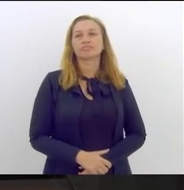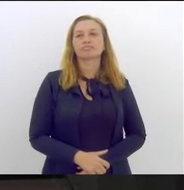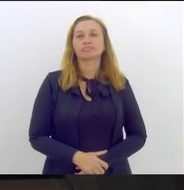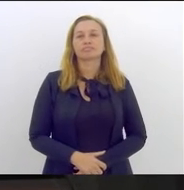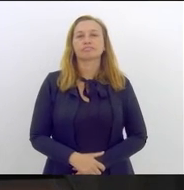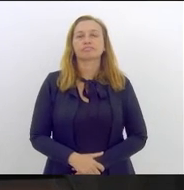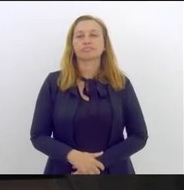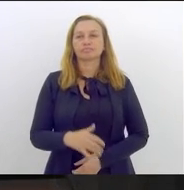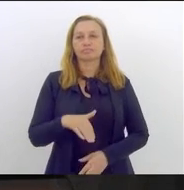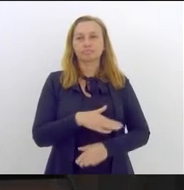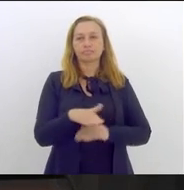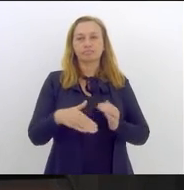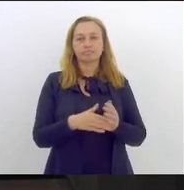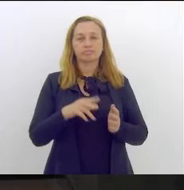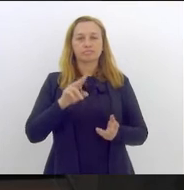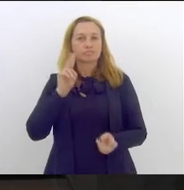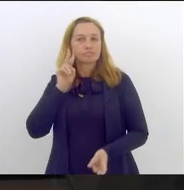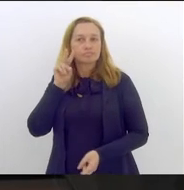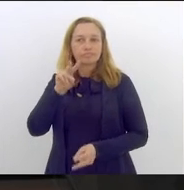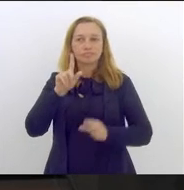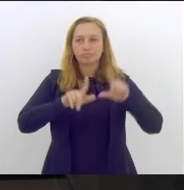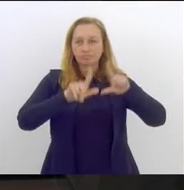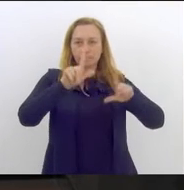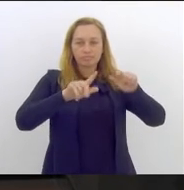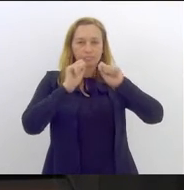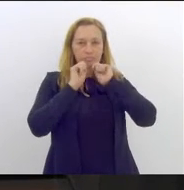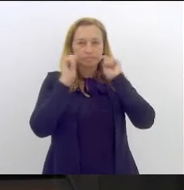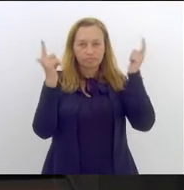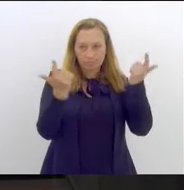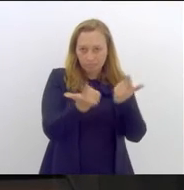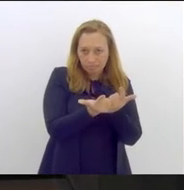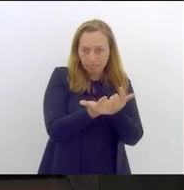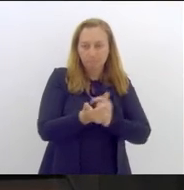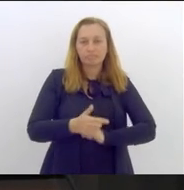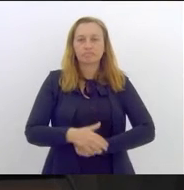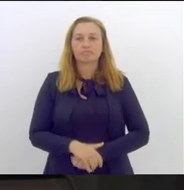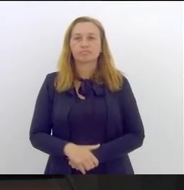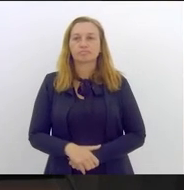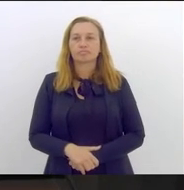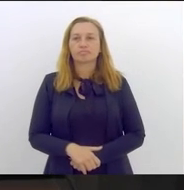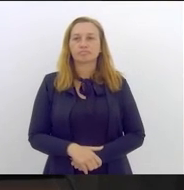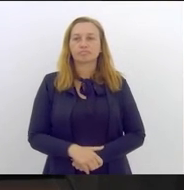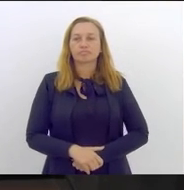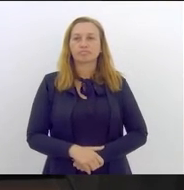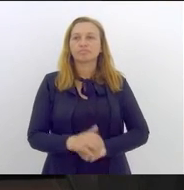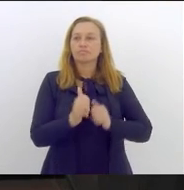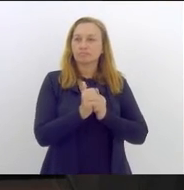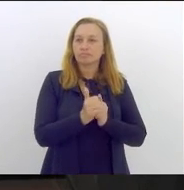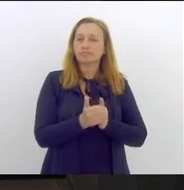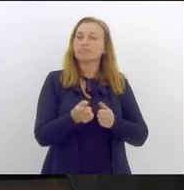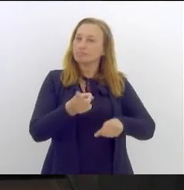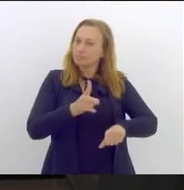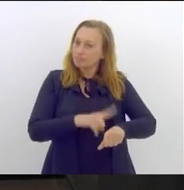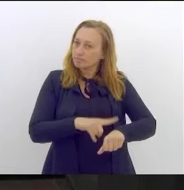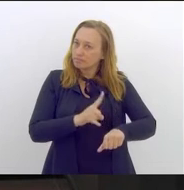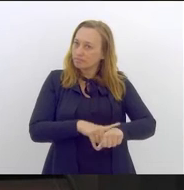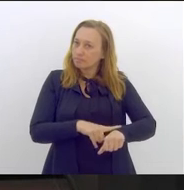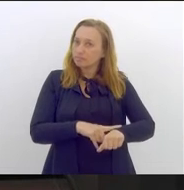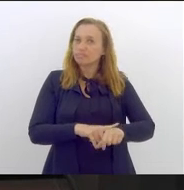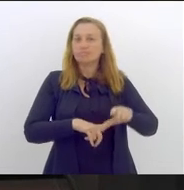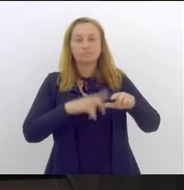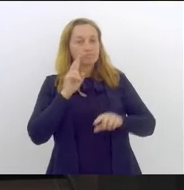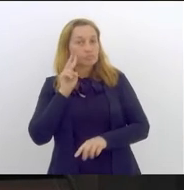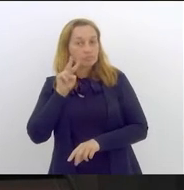senhoras e senhores telespectadores da TV alérgica neste momento nos